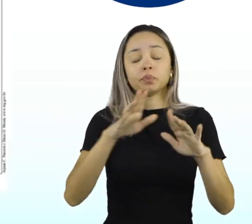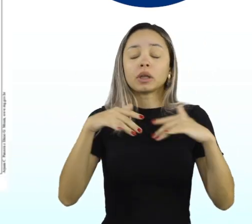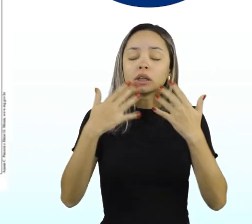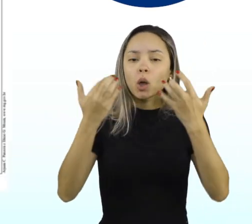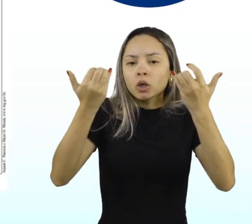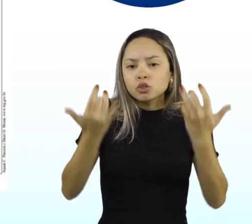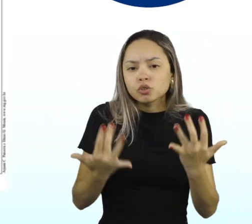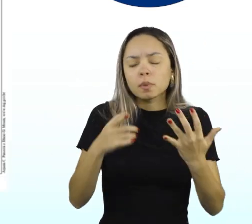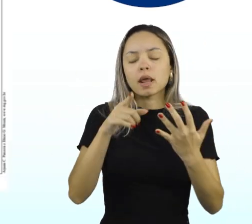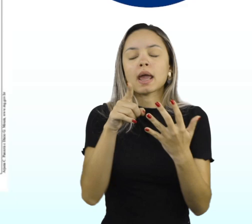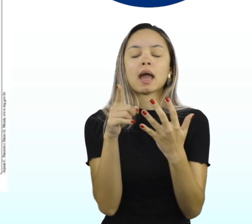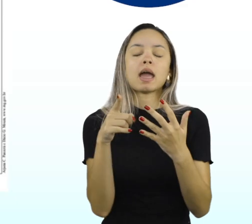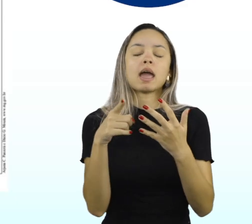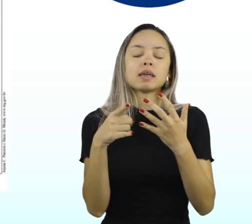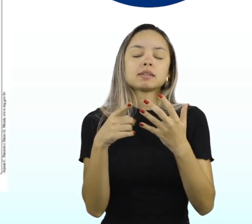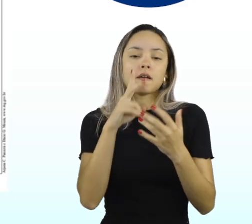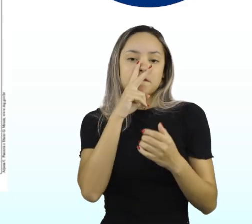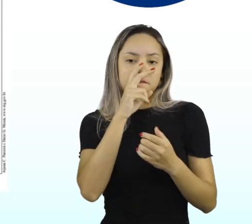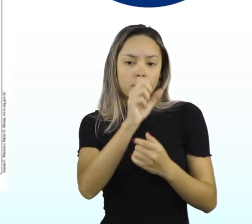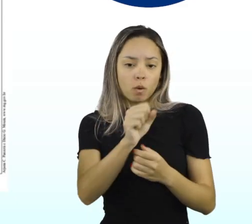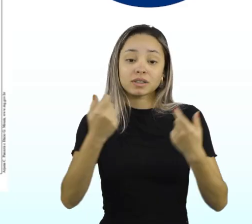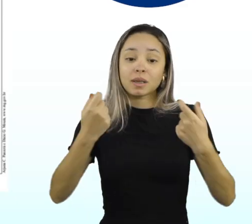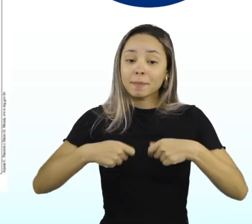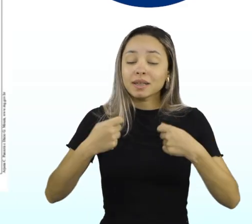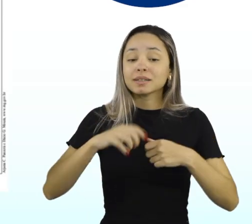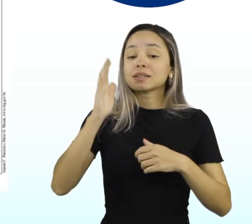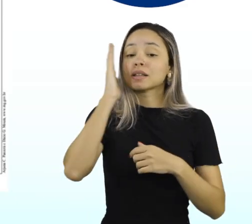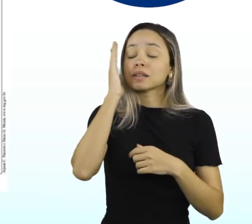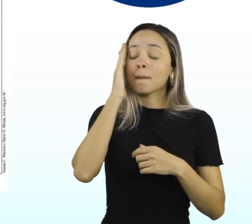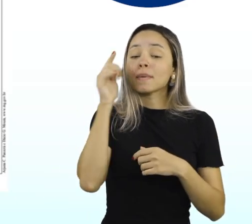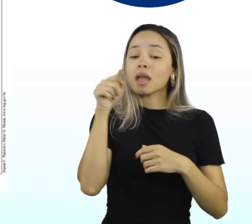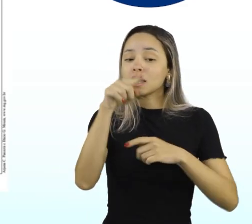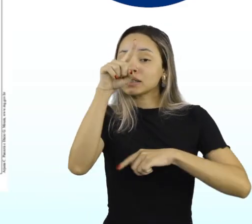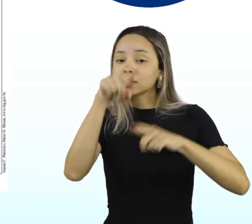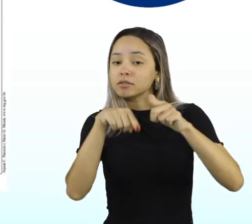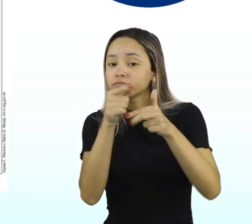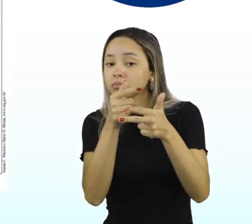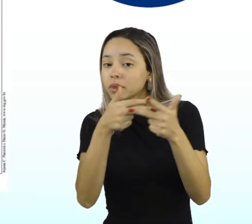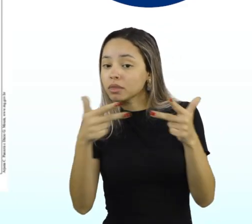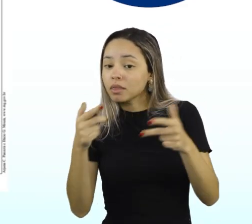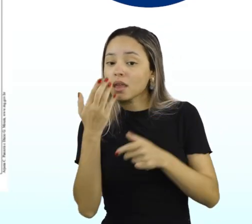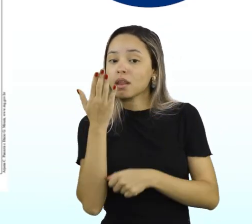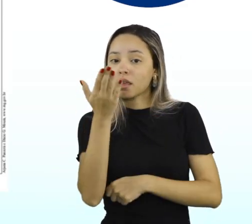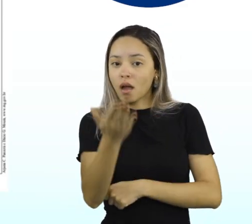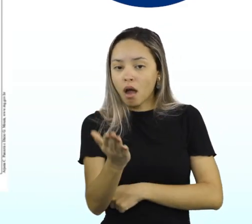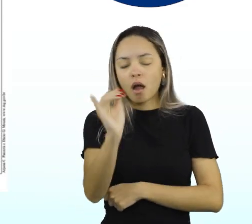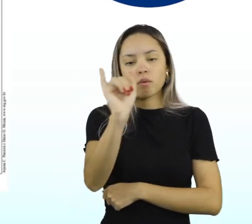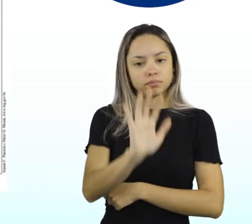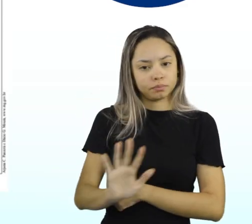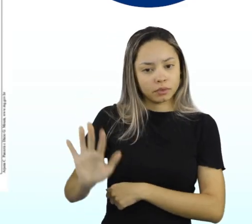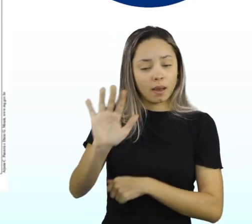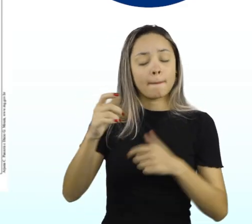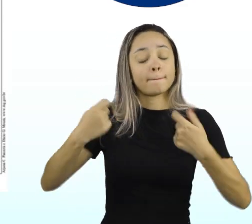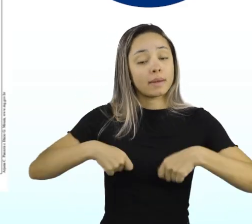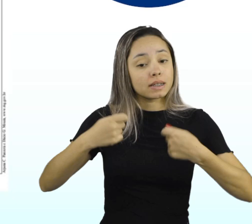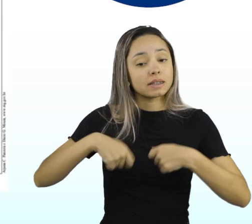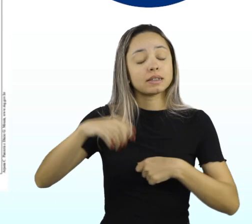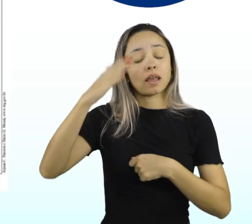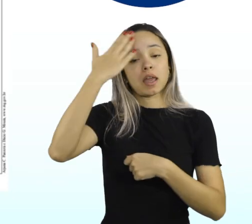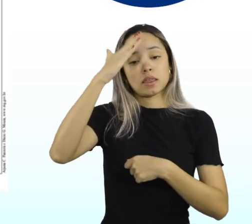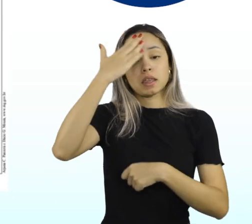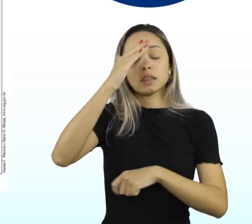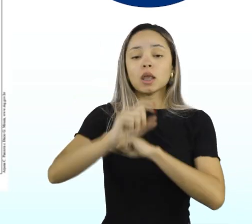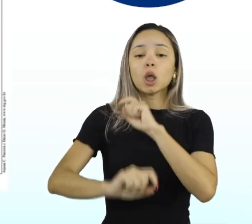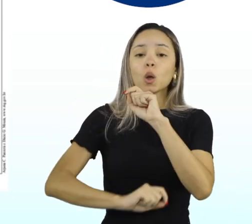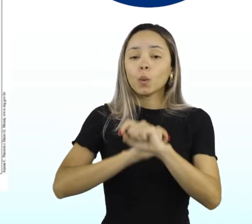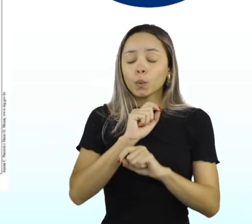força, para a gente medi-la, a gente vai precisar de um equipamento chamado de dinamômetro. Lembrando que é importante você entender que na unidade do Sistema Internacional